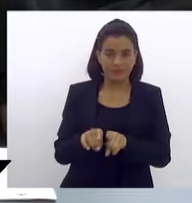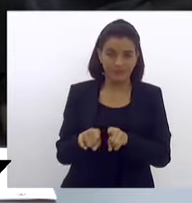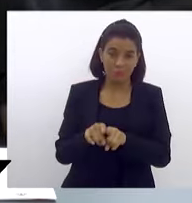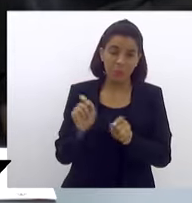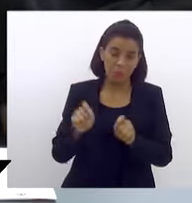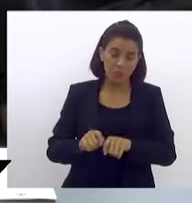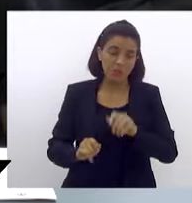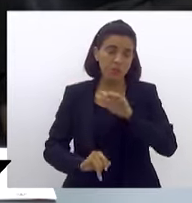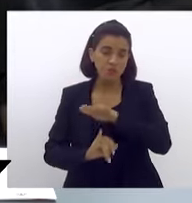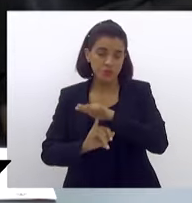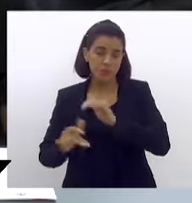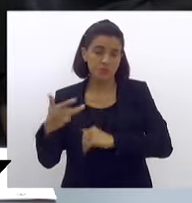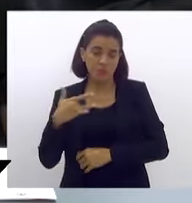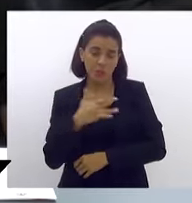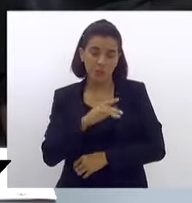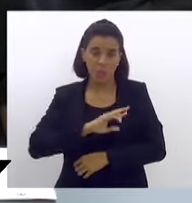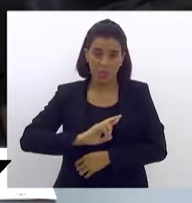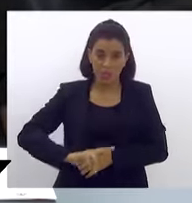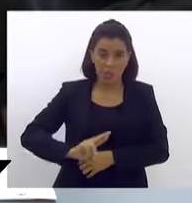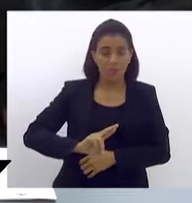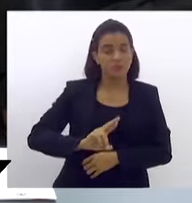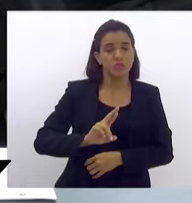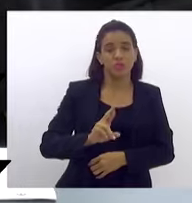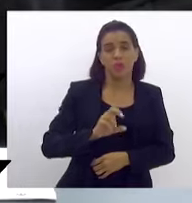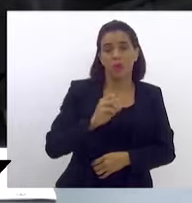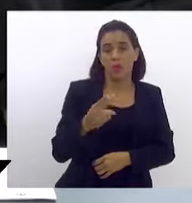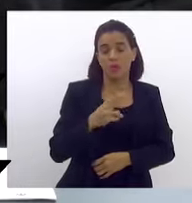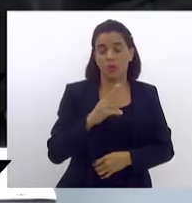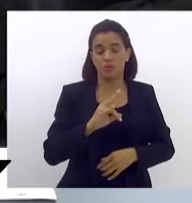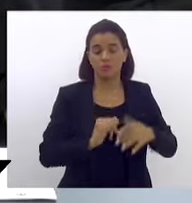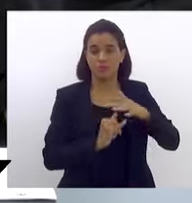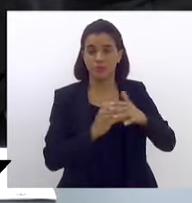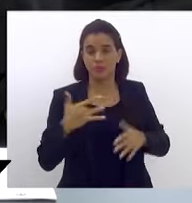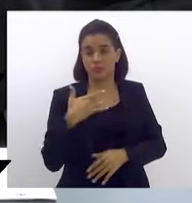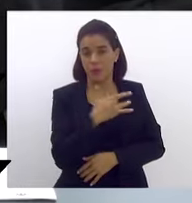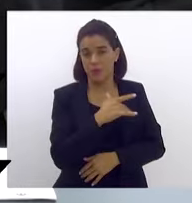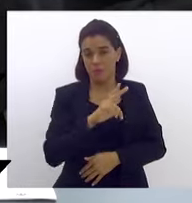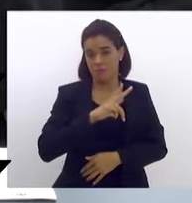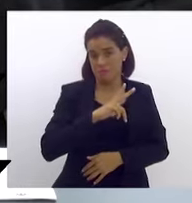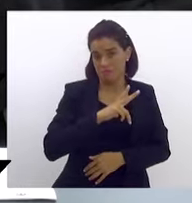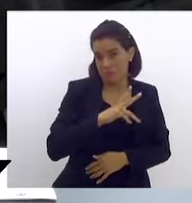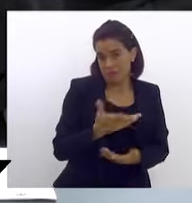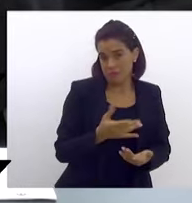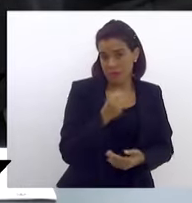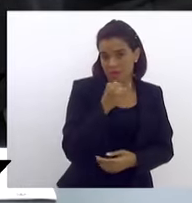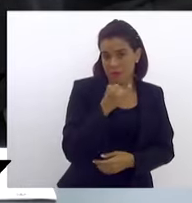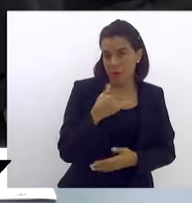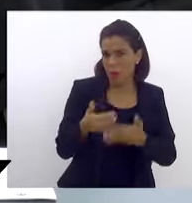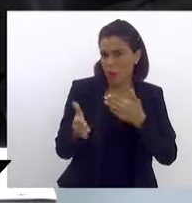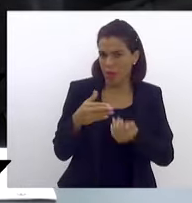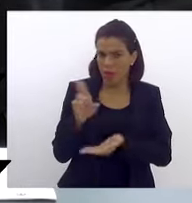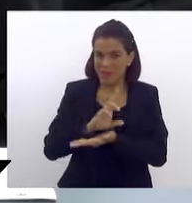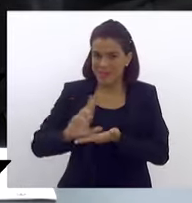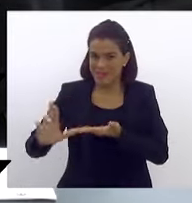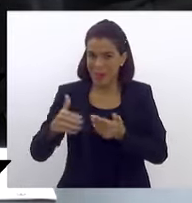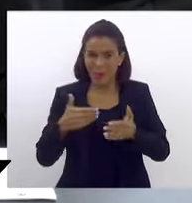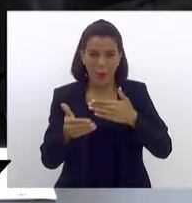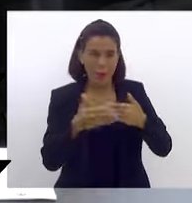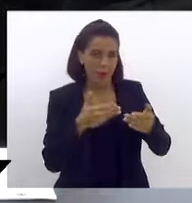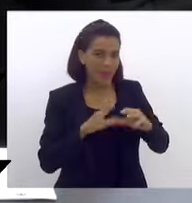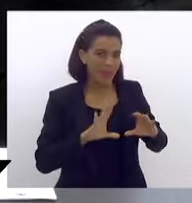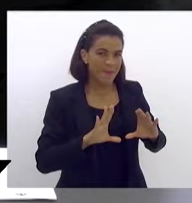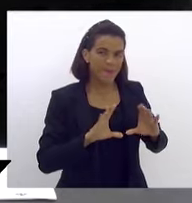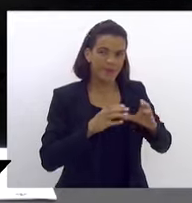uma instituição de saúde religiosa pode ser uma instituição de saúde Universitária É mas não pode ser uma universidade qualquer não pode ser uma instituição religiosa